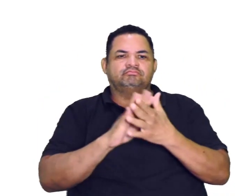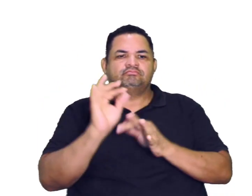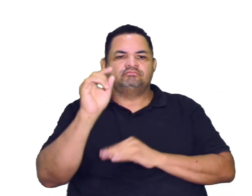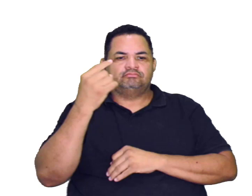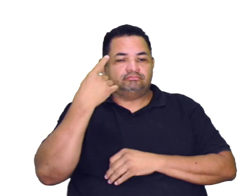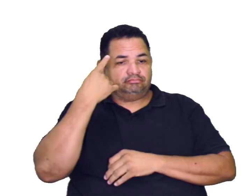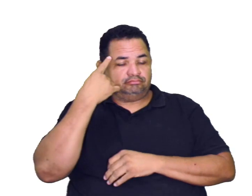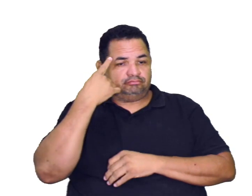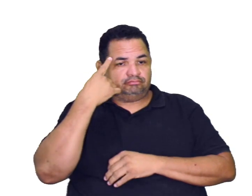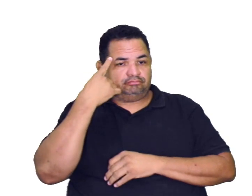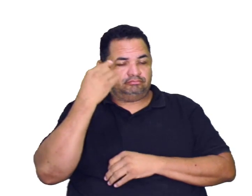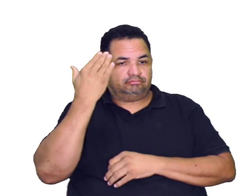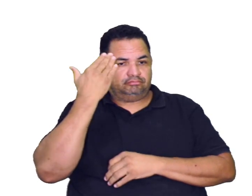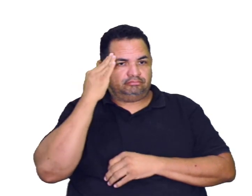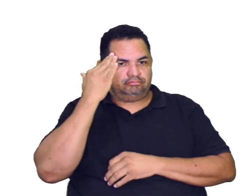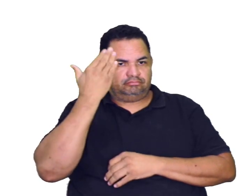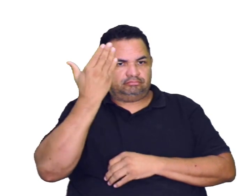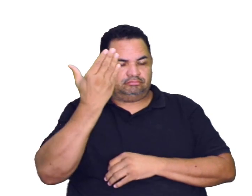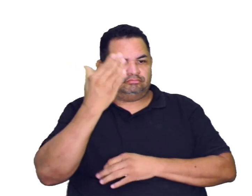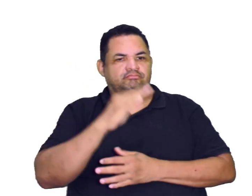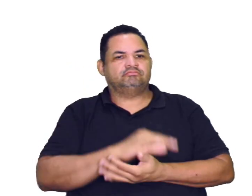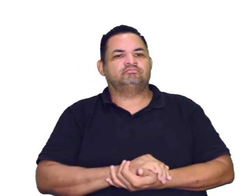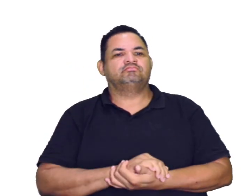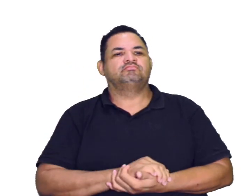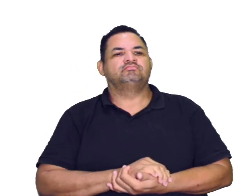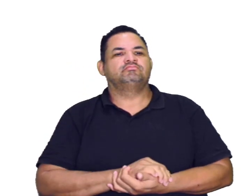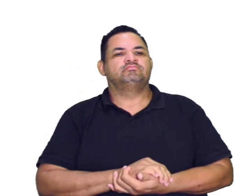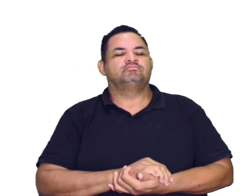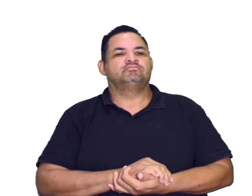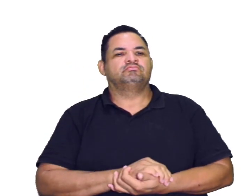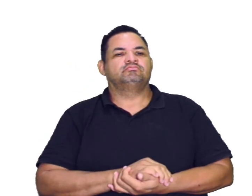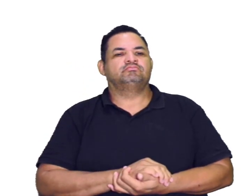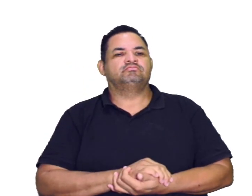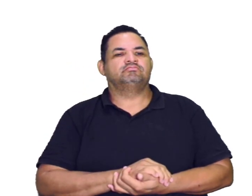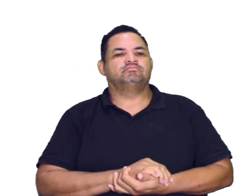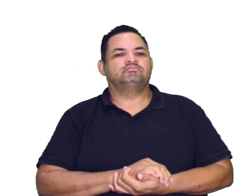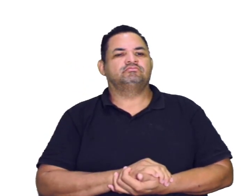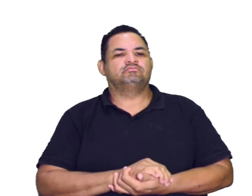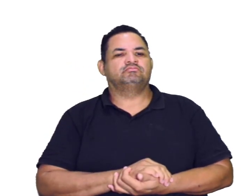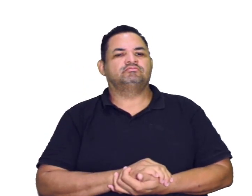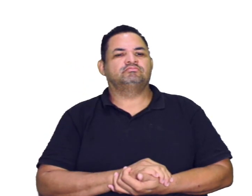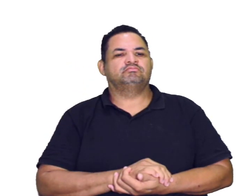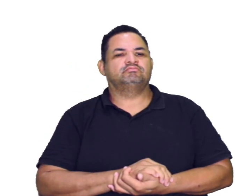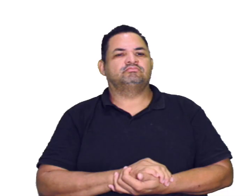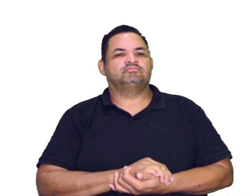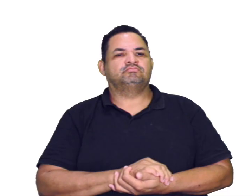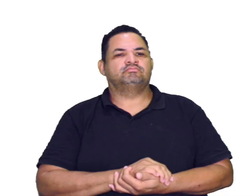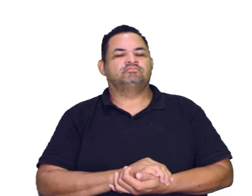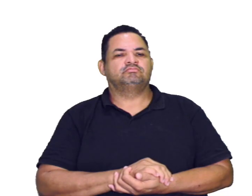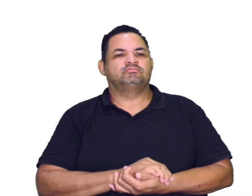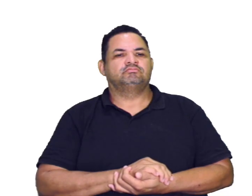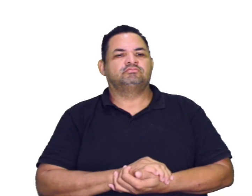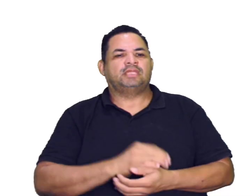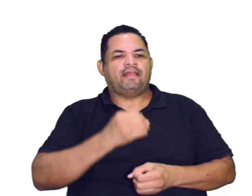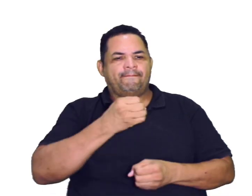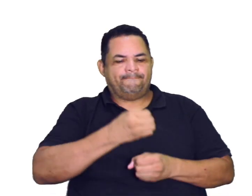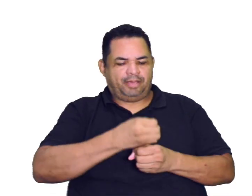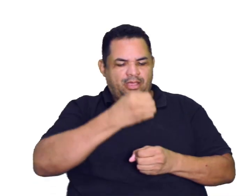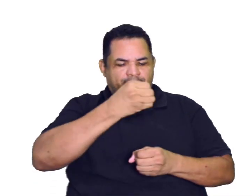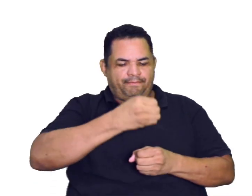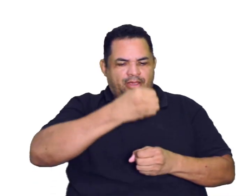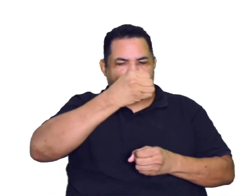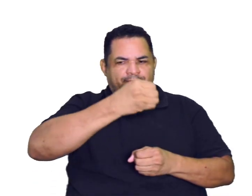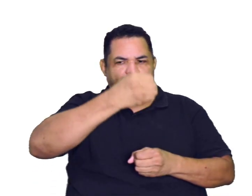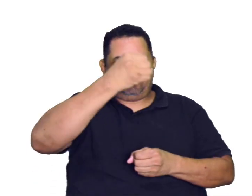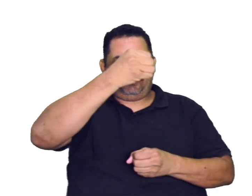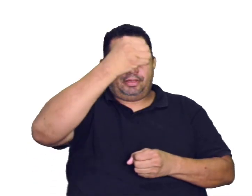mapa mental junto comigo. Olha só. As vértebras, elas ficam aí empilhadas. A gente